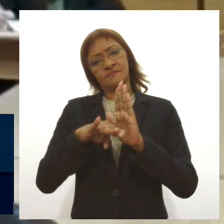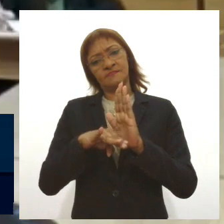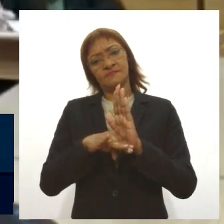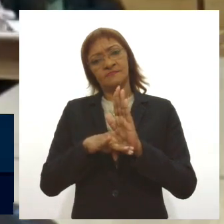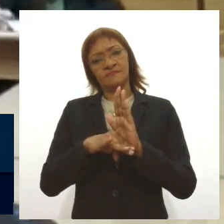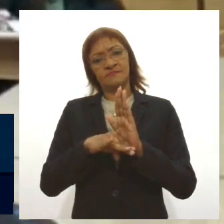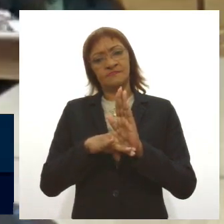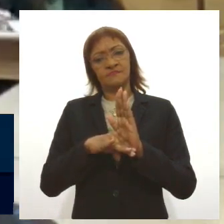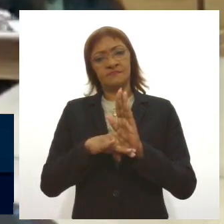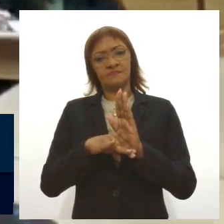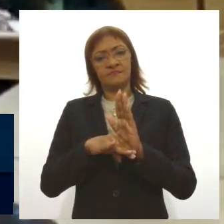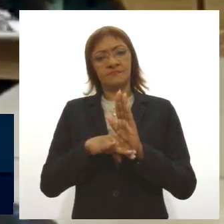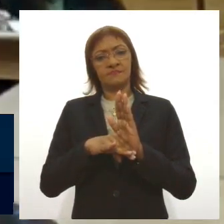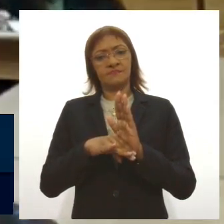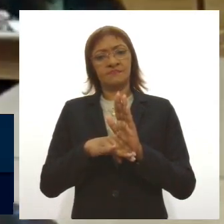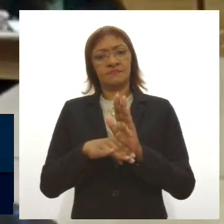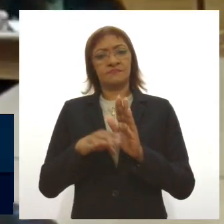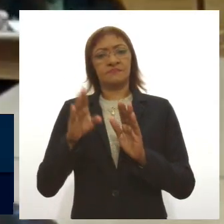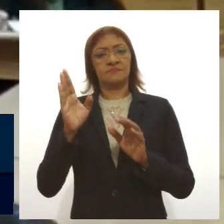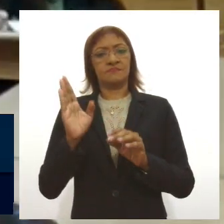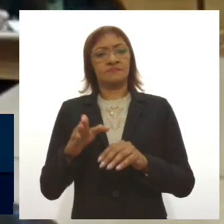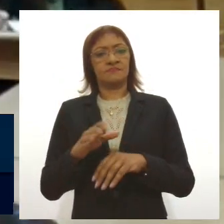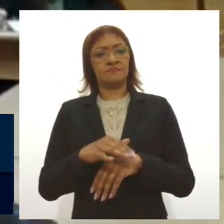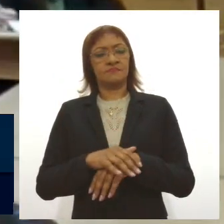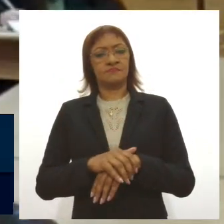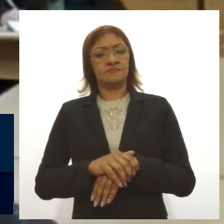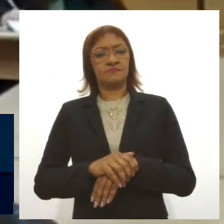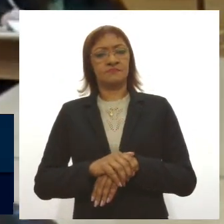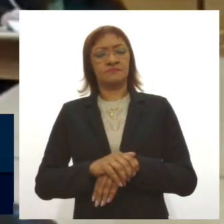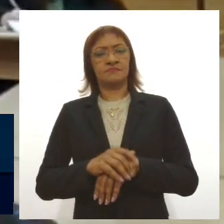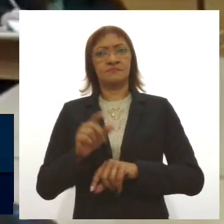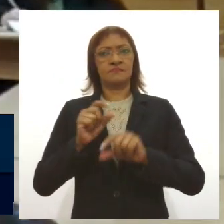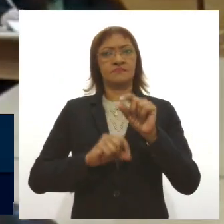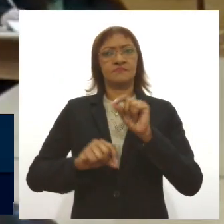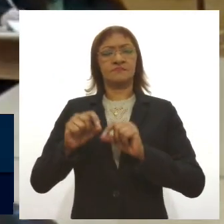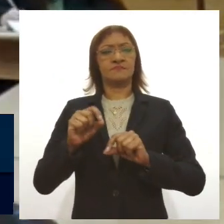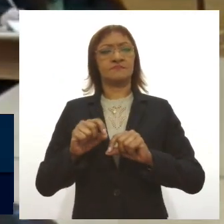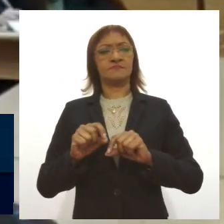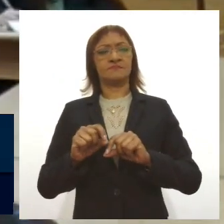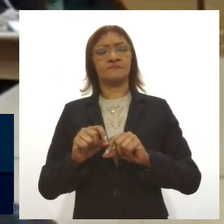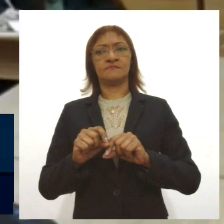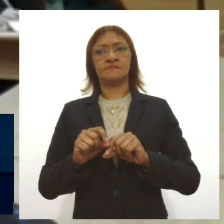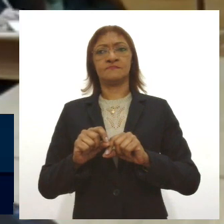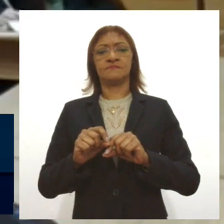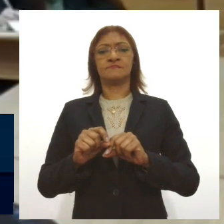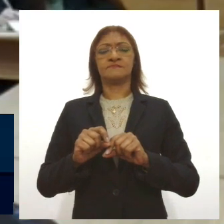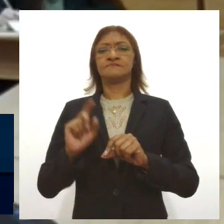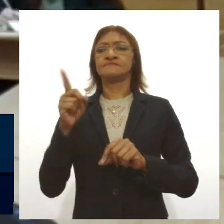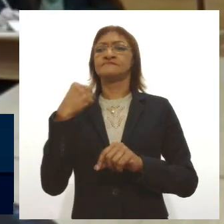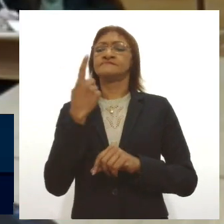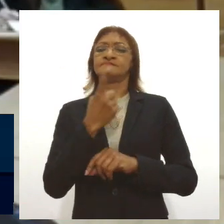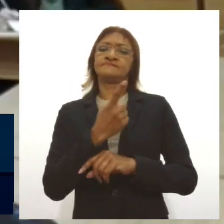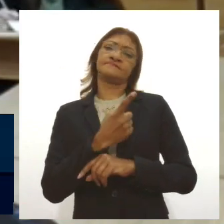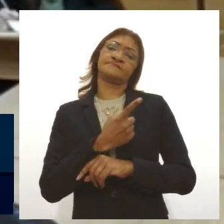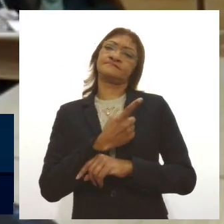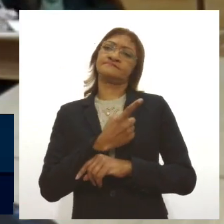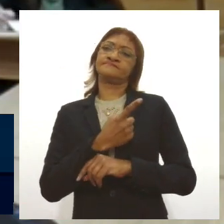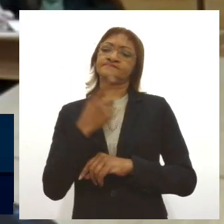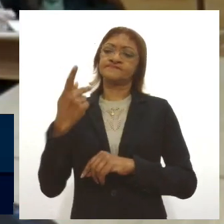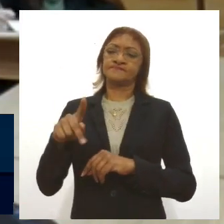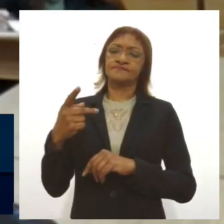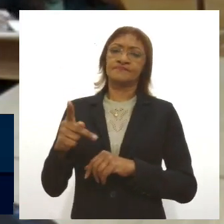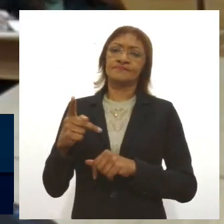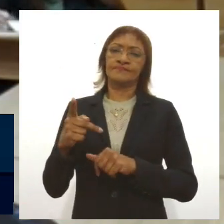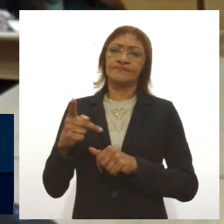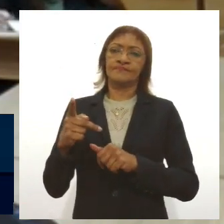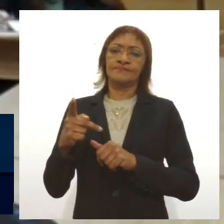do PNUD, né? De implantação de recuperação de áreas degradadas no nosso semiárido. Nós sabemos